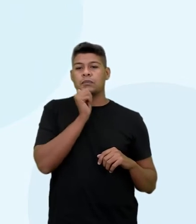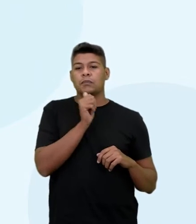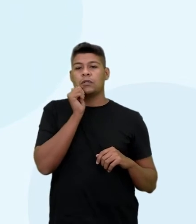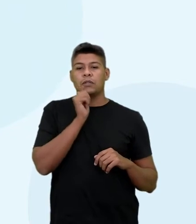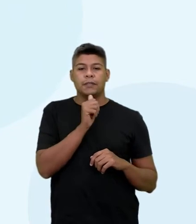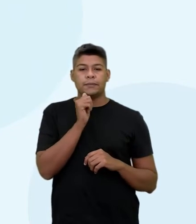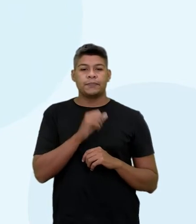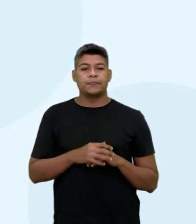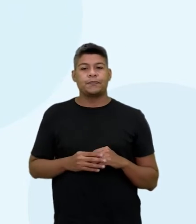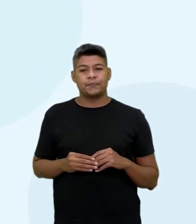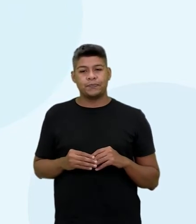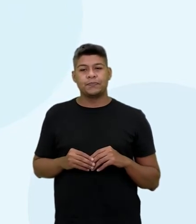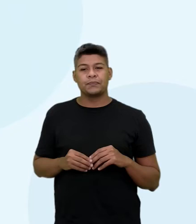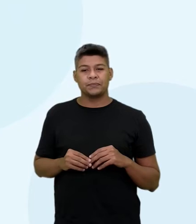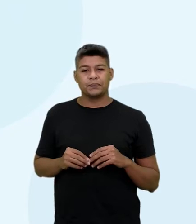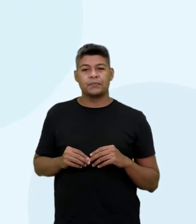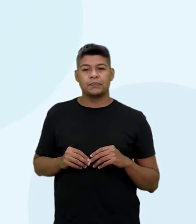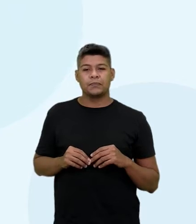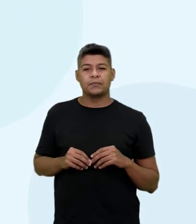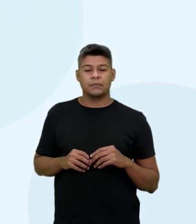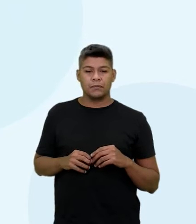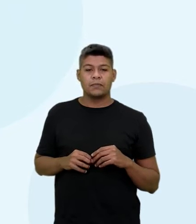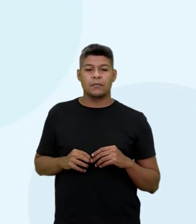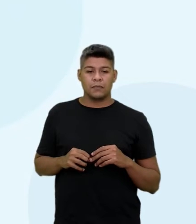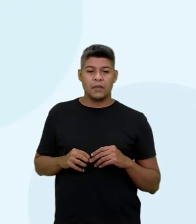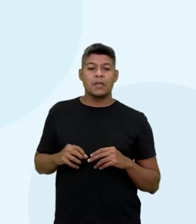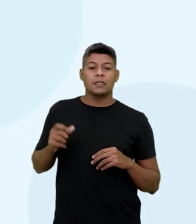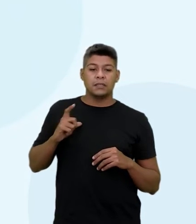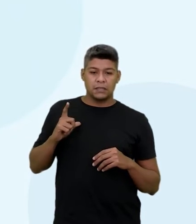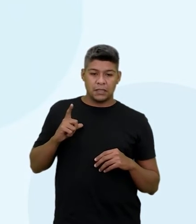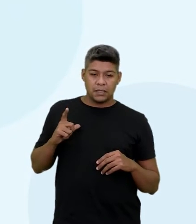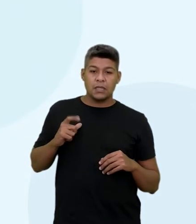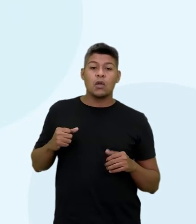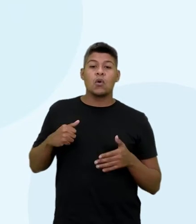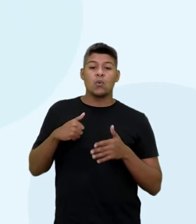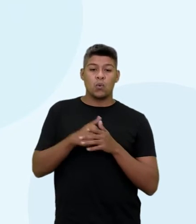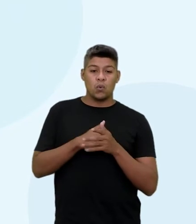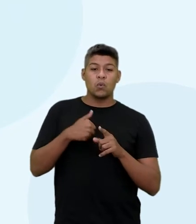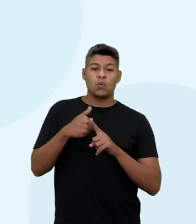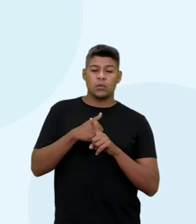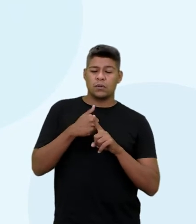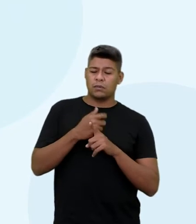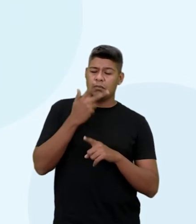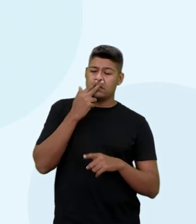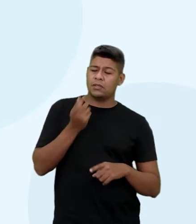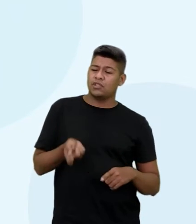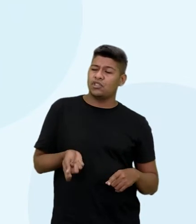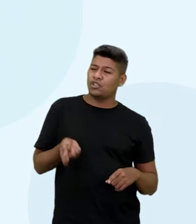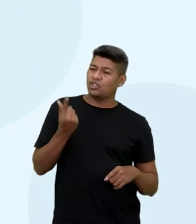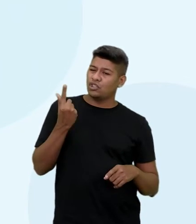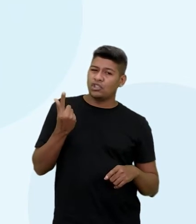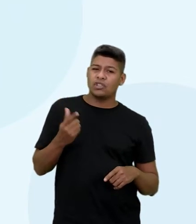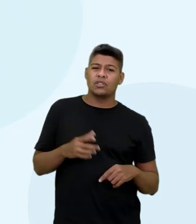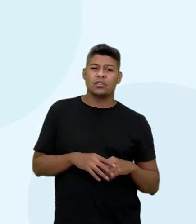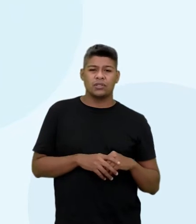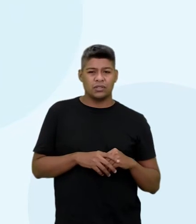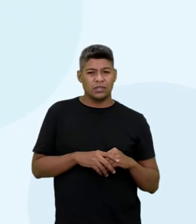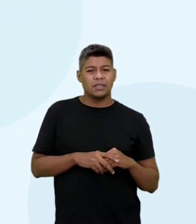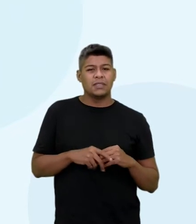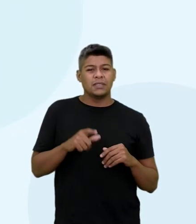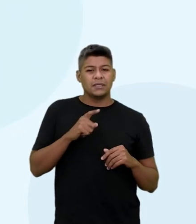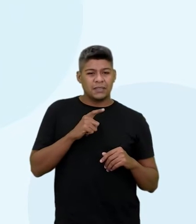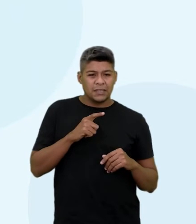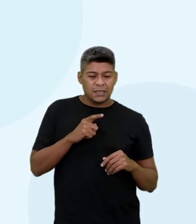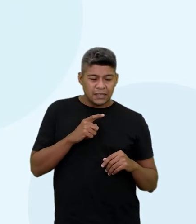achar a foto. Por fim, não mesmo importante, existem lutas cujo sentido causa estranhamento. Como sabemos, existe certo tabu com relação